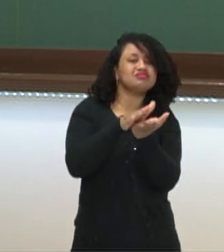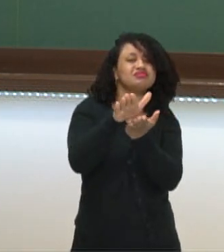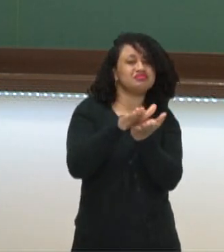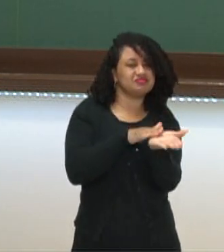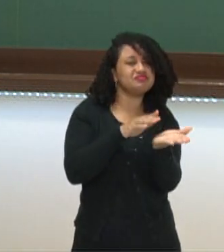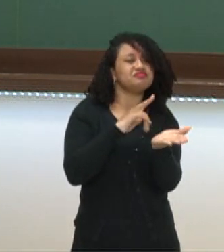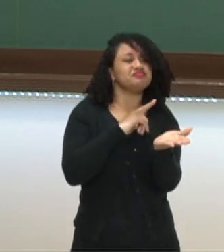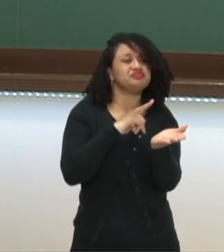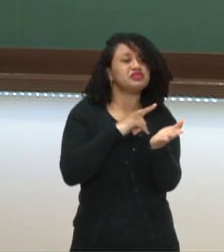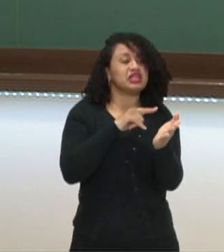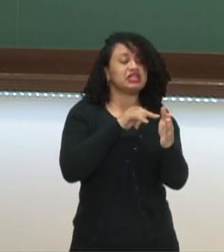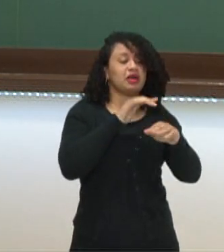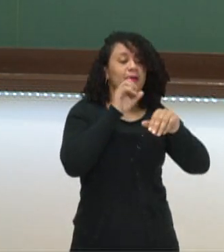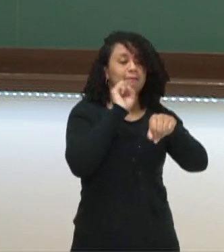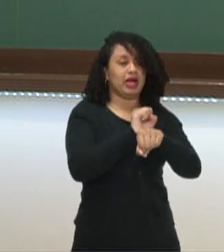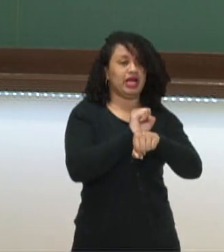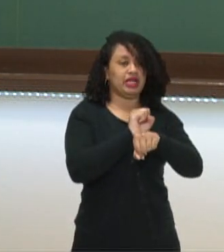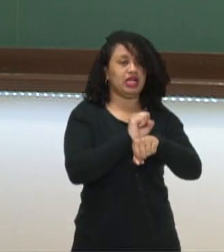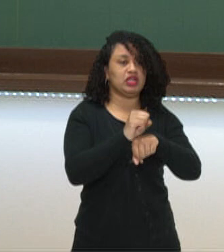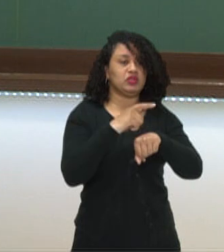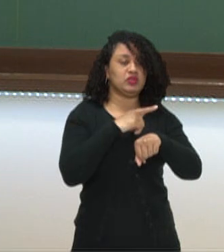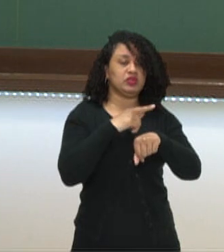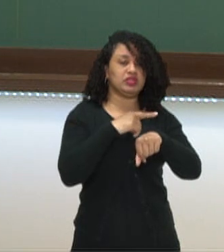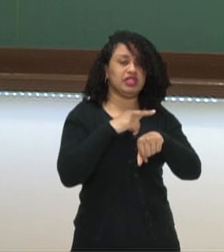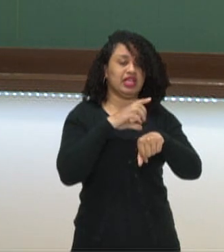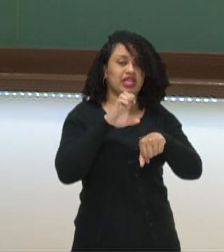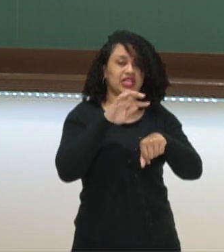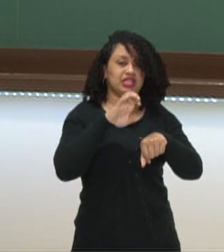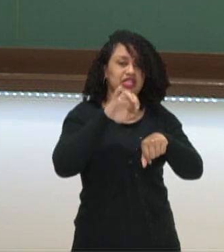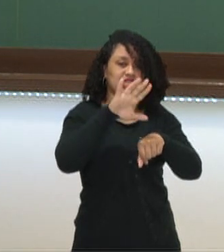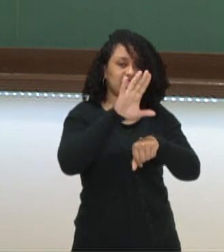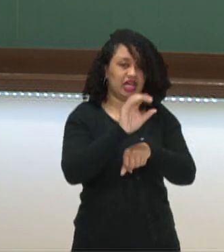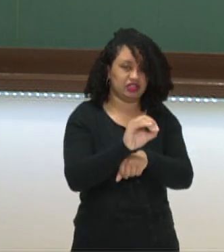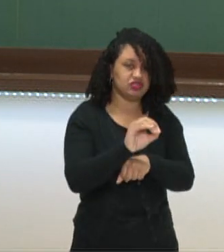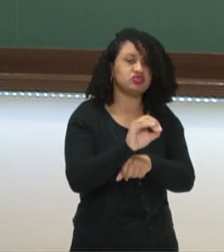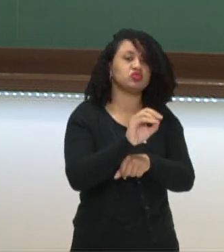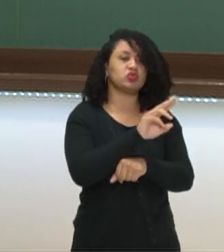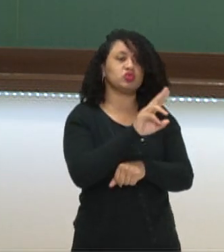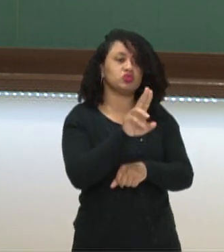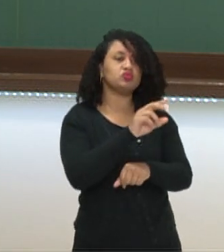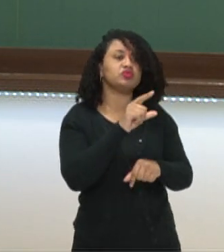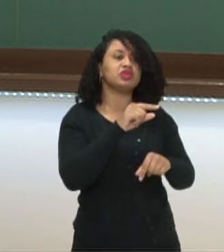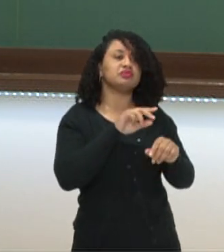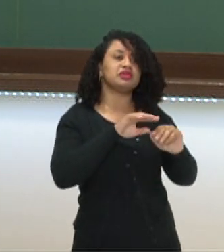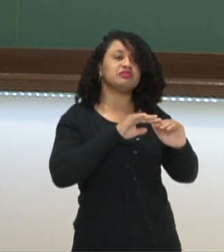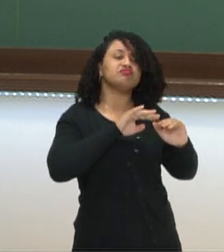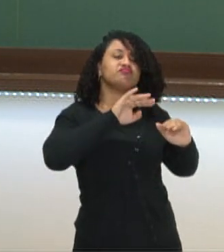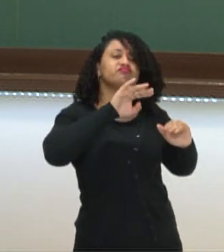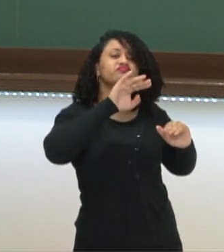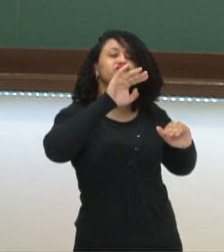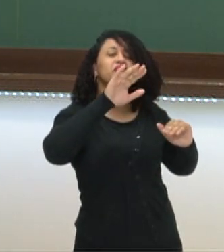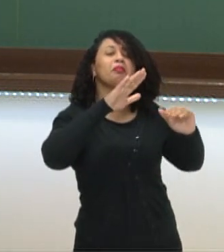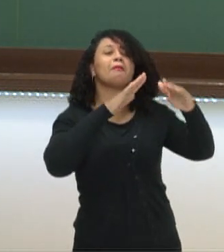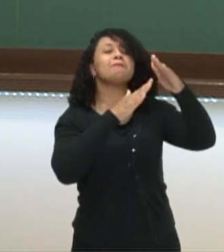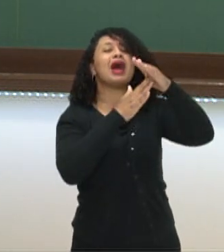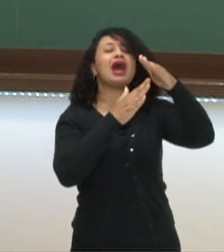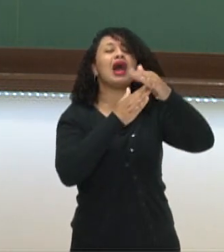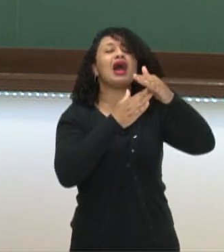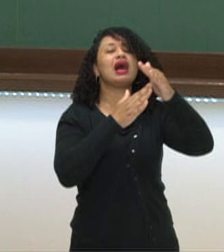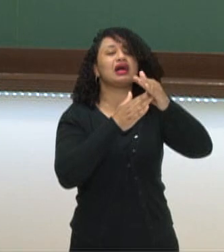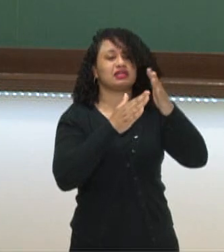o objeto está parado, a gente diz que tem um coeficiente de atrito estático e ele tende sempre a atingir um valor maior,